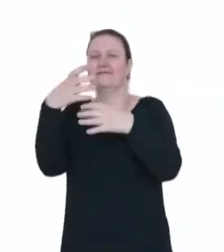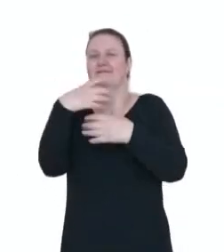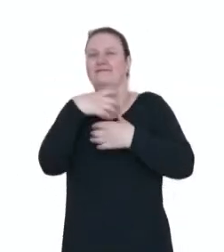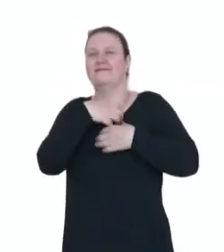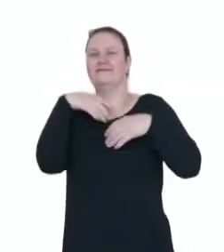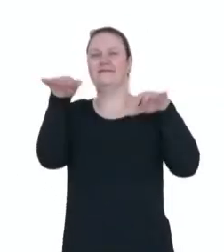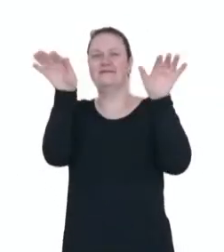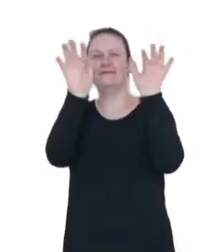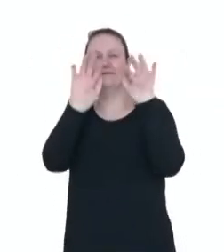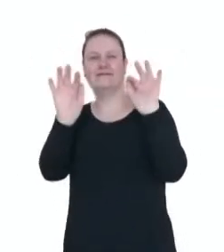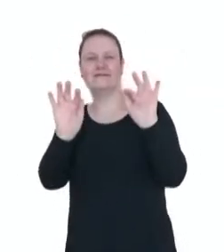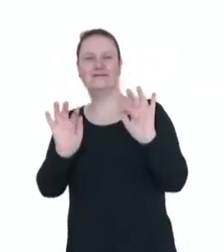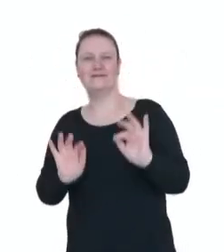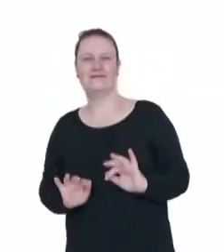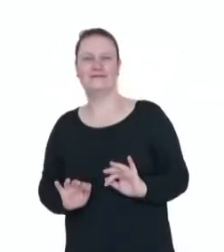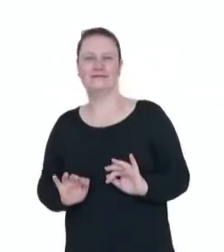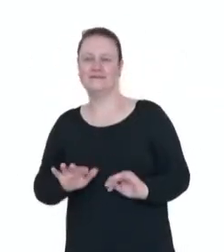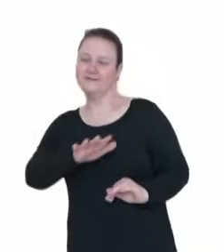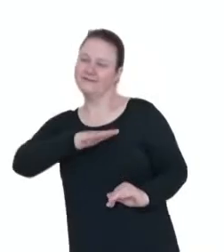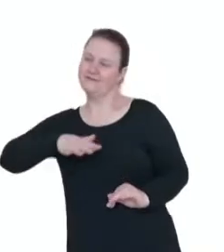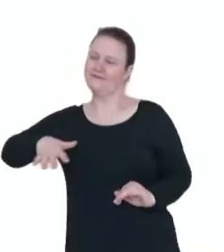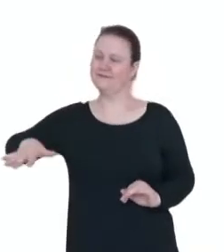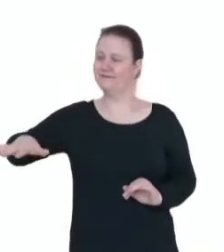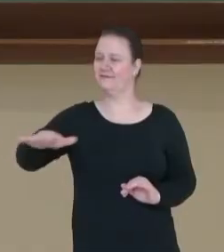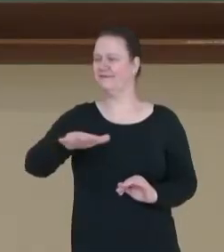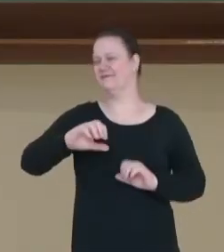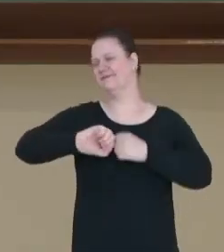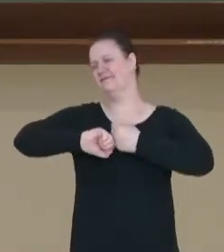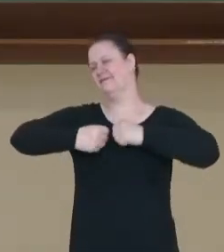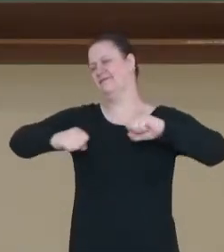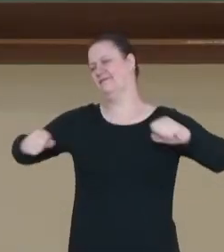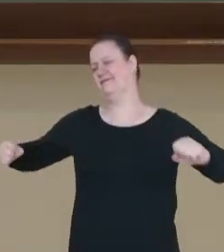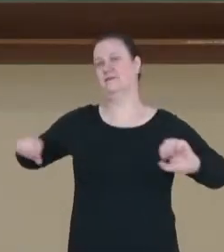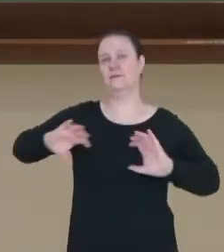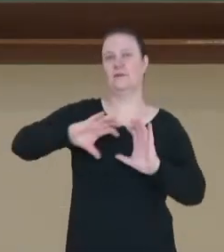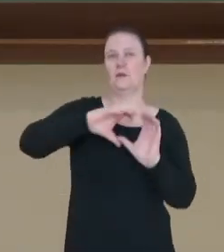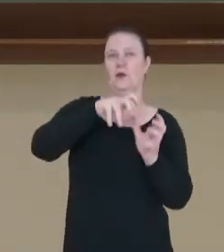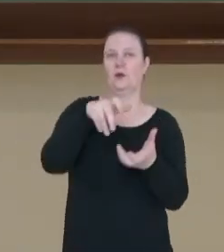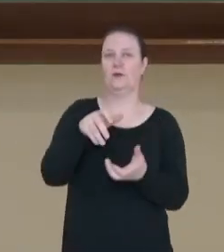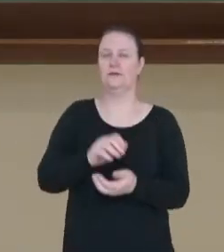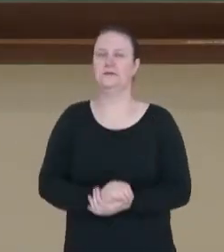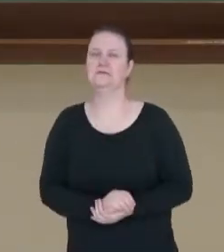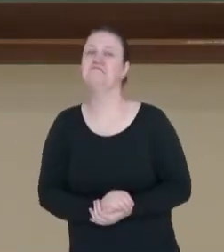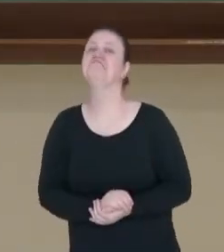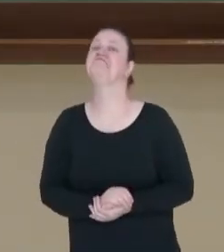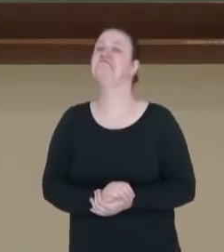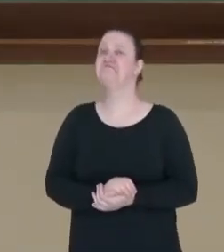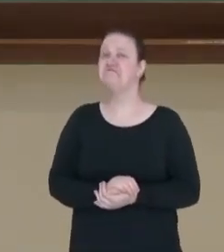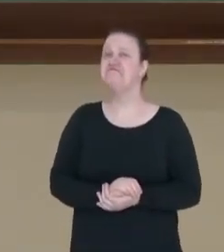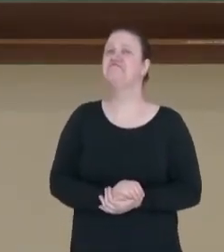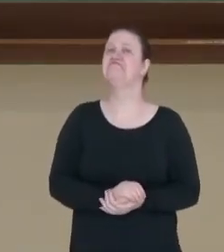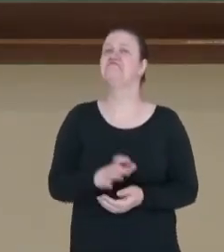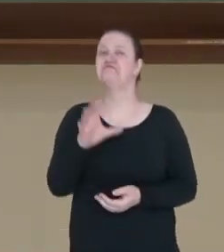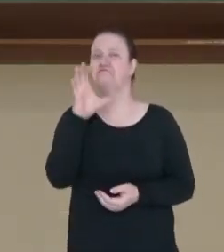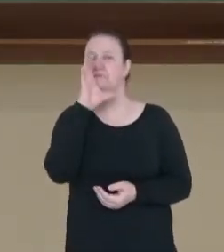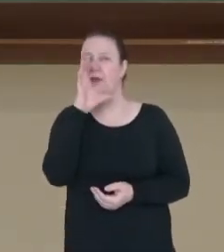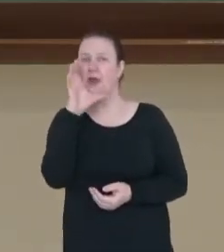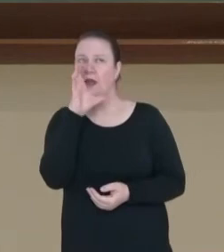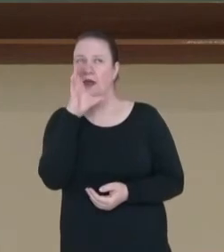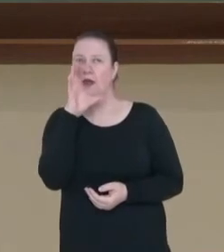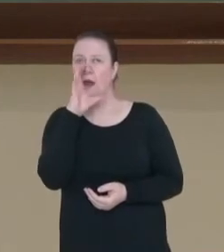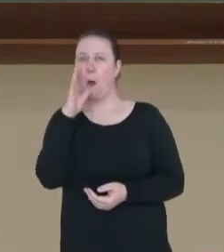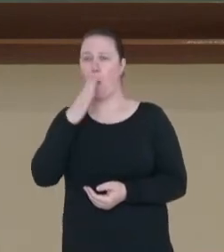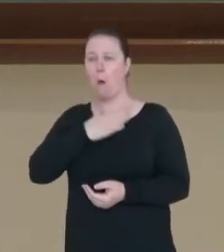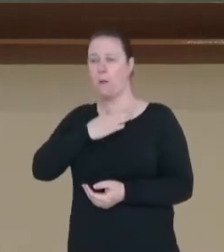Meu quintal é maior do que o mundo. Inebriante essa poesia, né? O verso final,